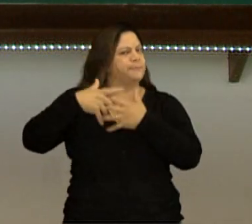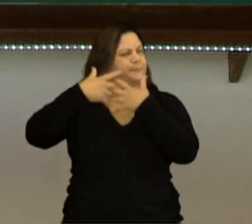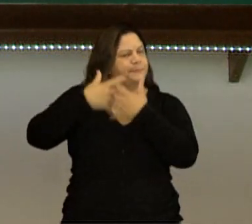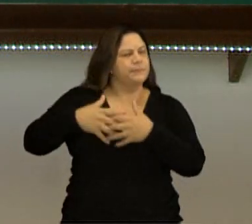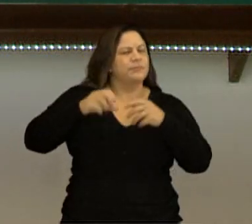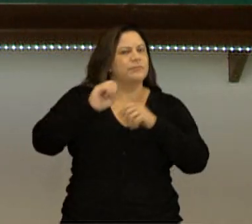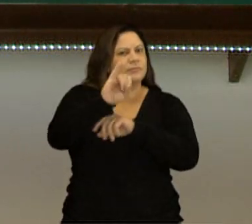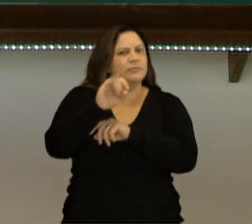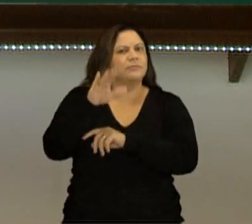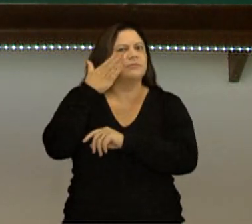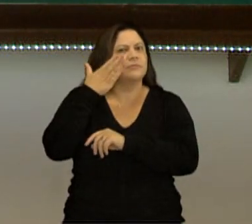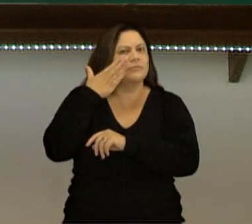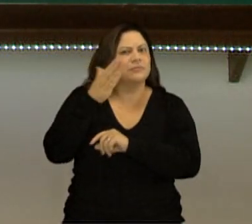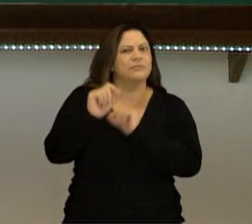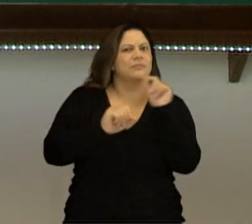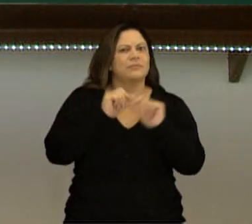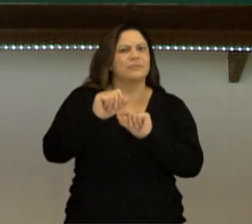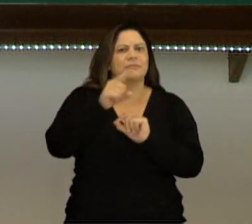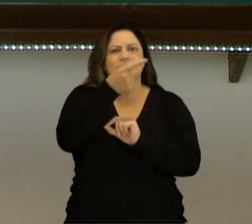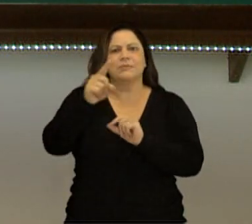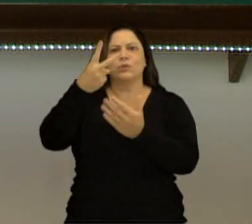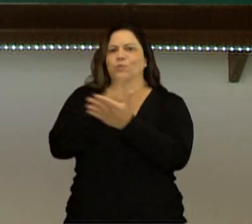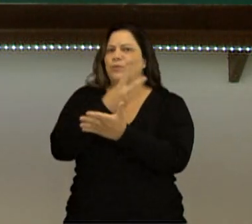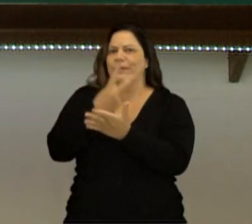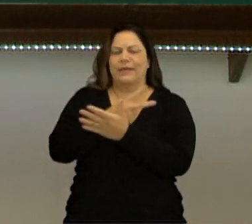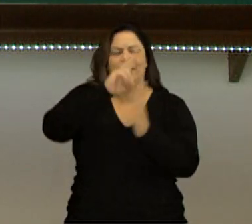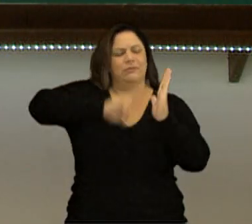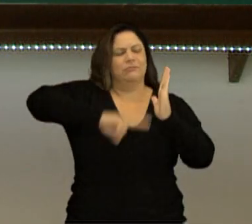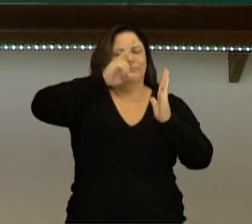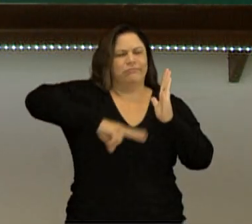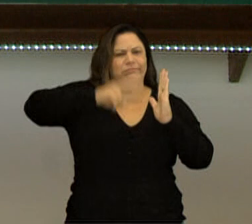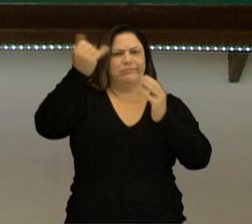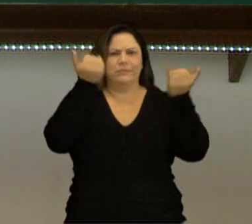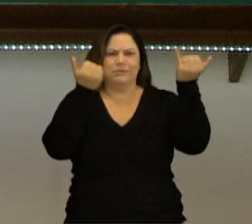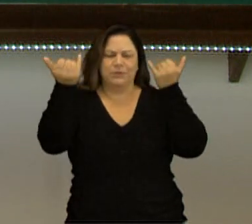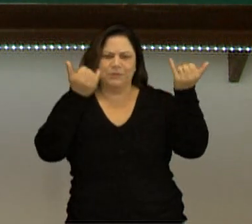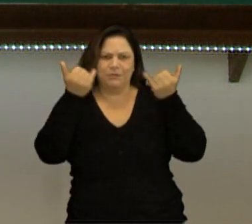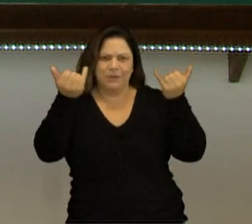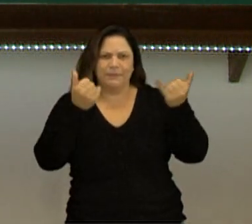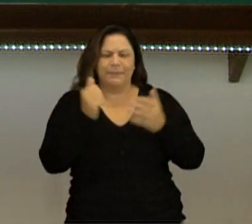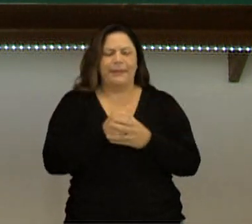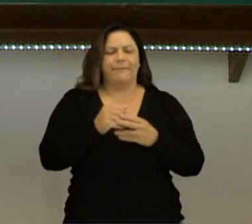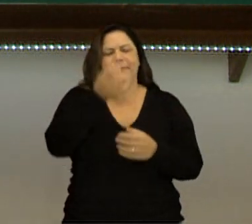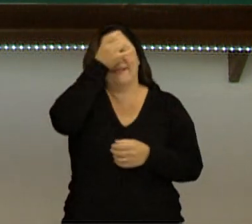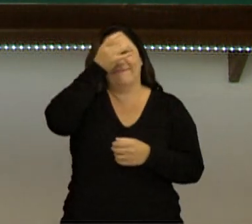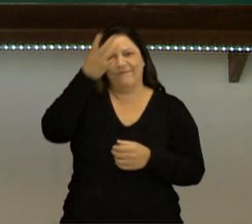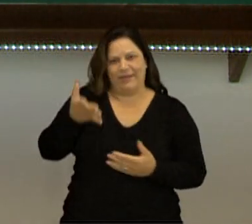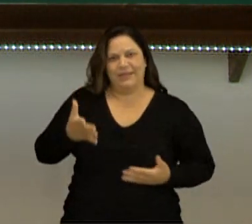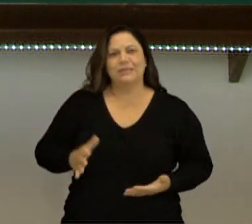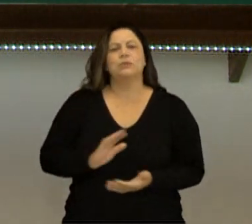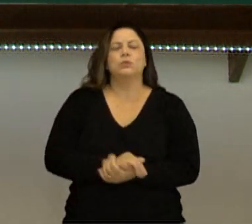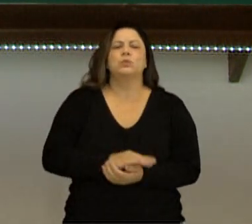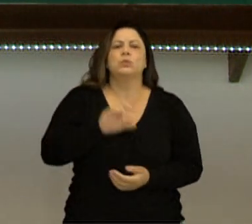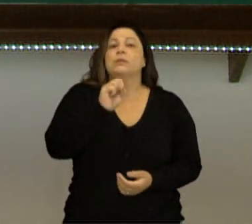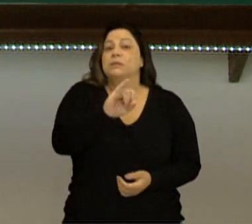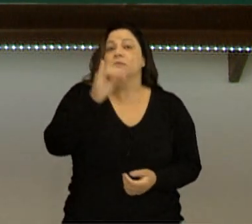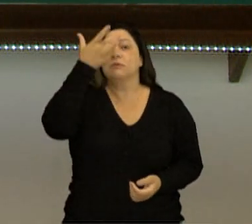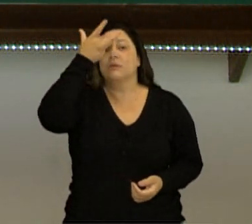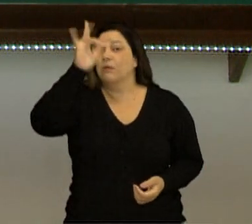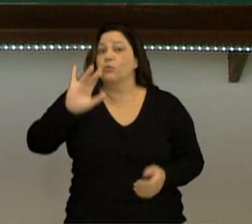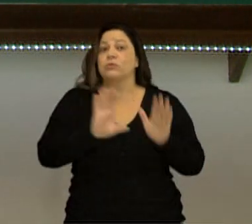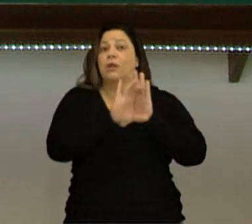você sabe, você não vai errar. É só fazer uma leitura tranquila, que é uma questão tranquila. Mas se você não sabe os